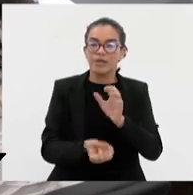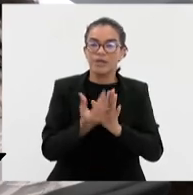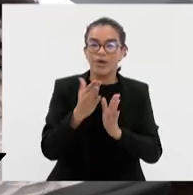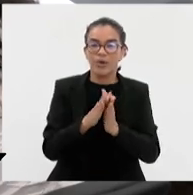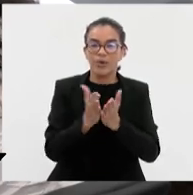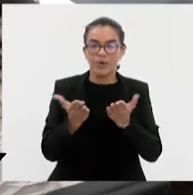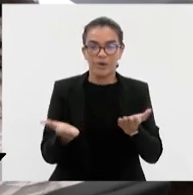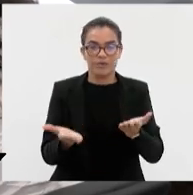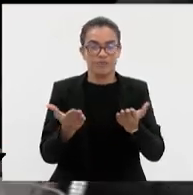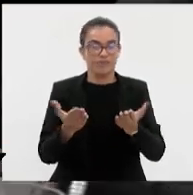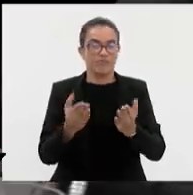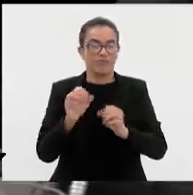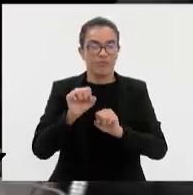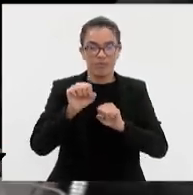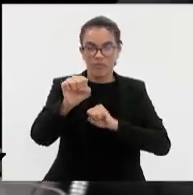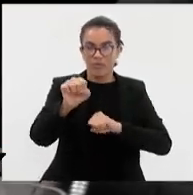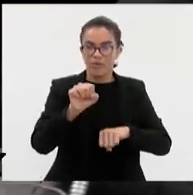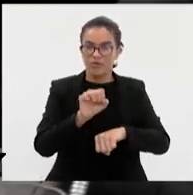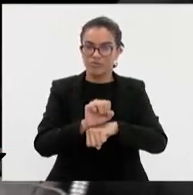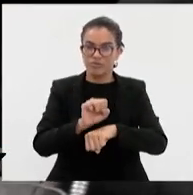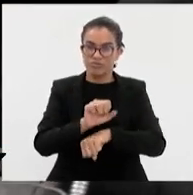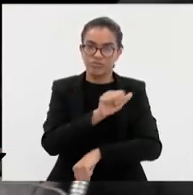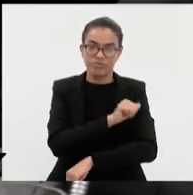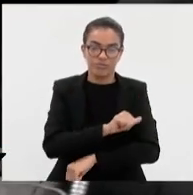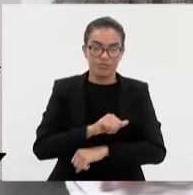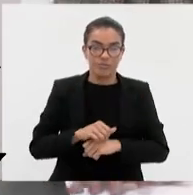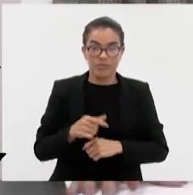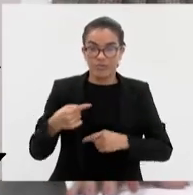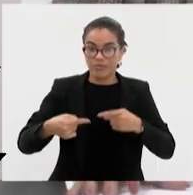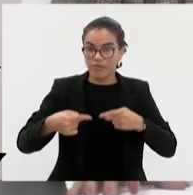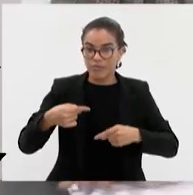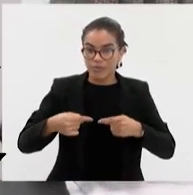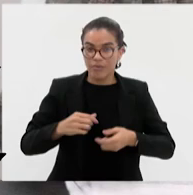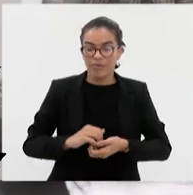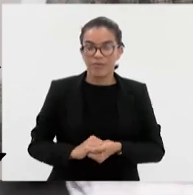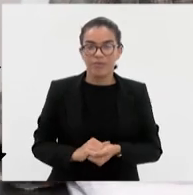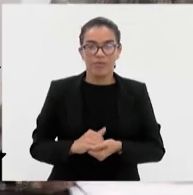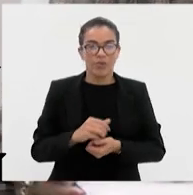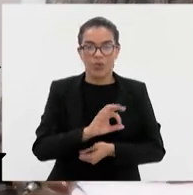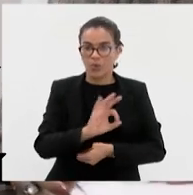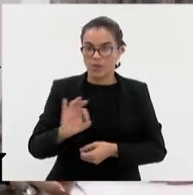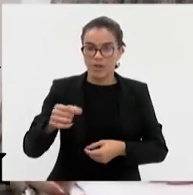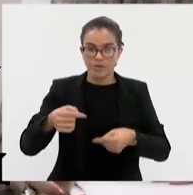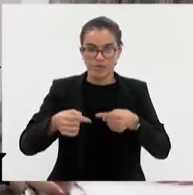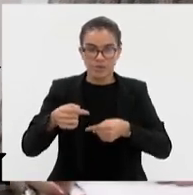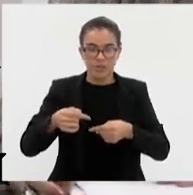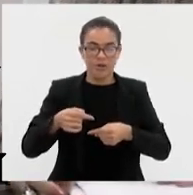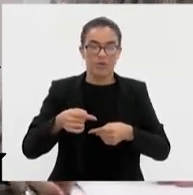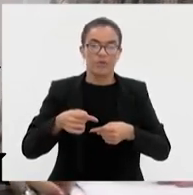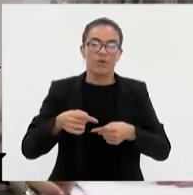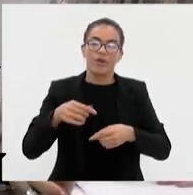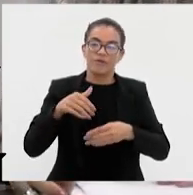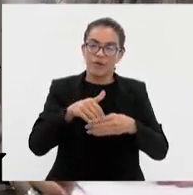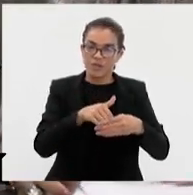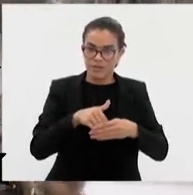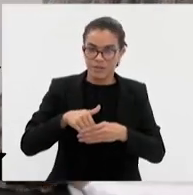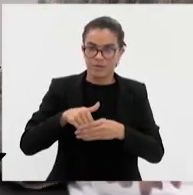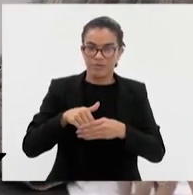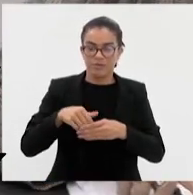dos heróis do Estado do Rio de Janeiro. Para discussão, não havendo quem queira discutir, em